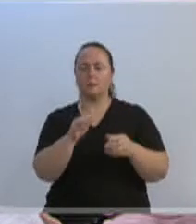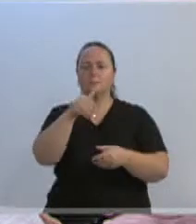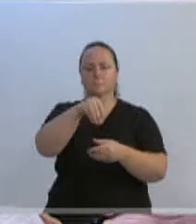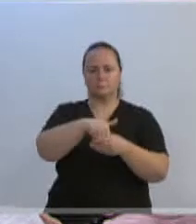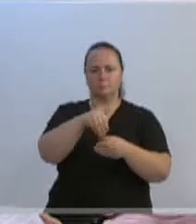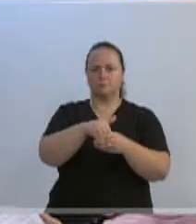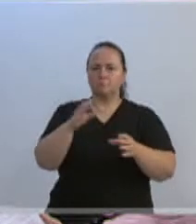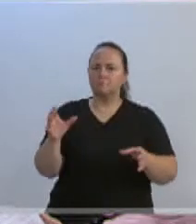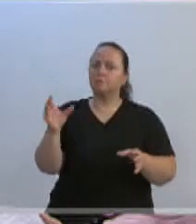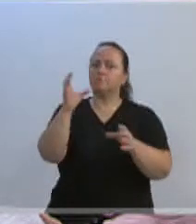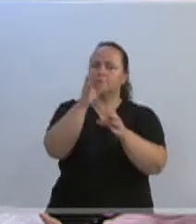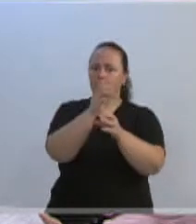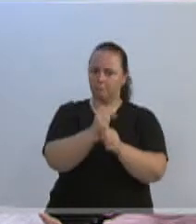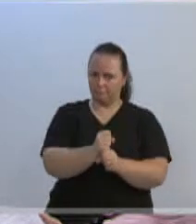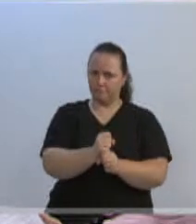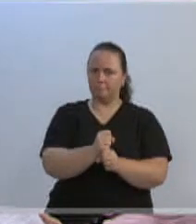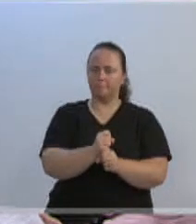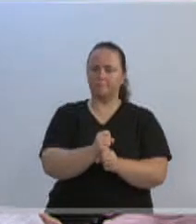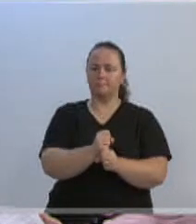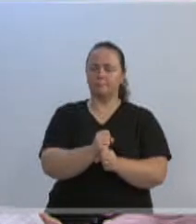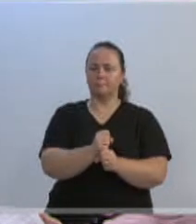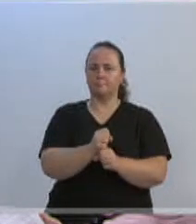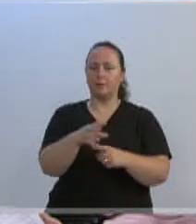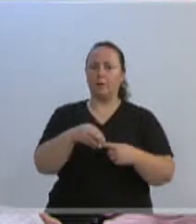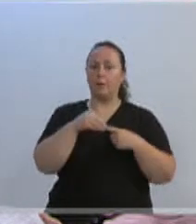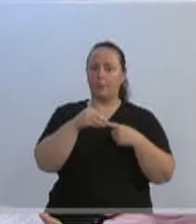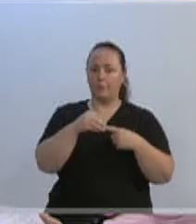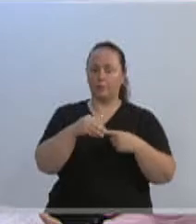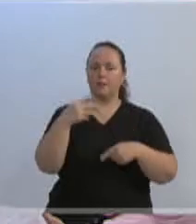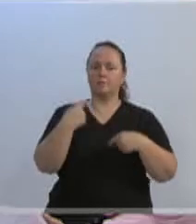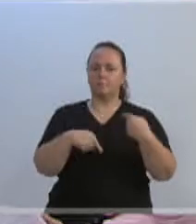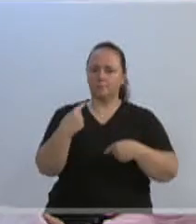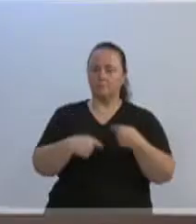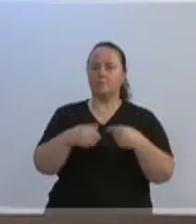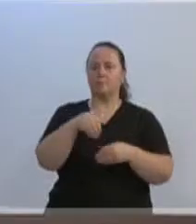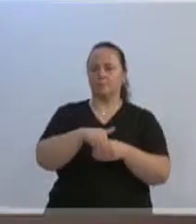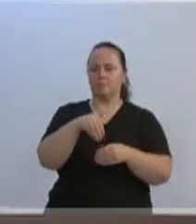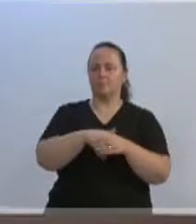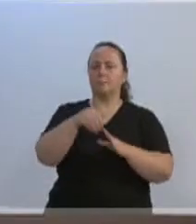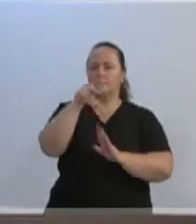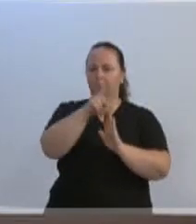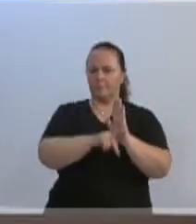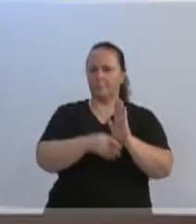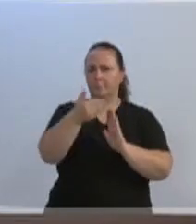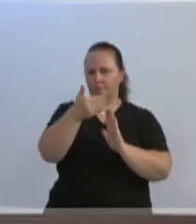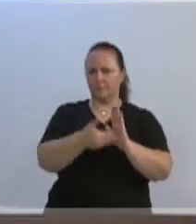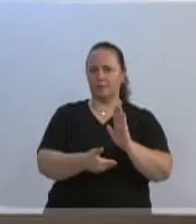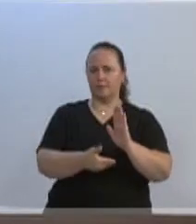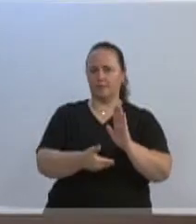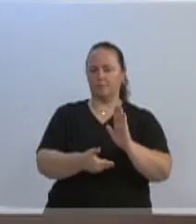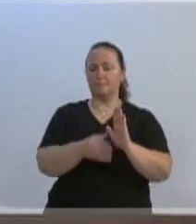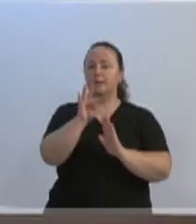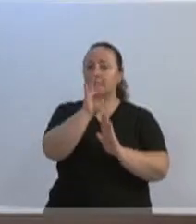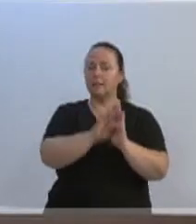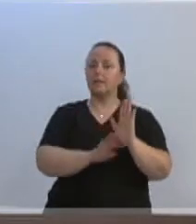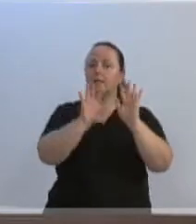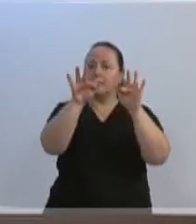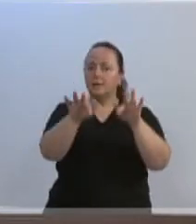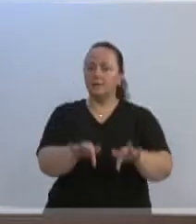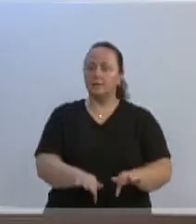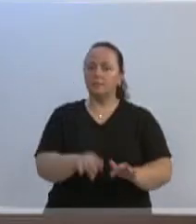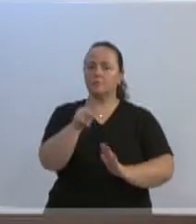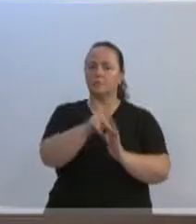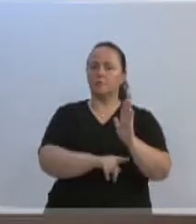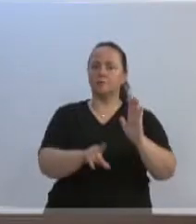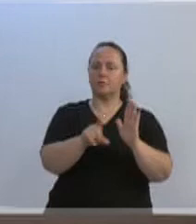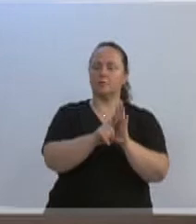votação englobada em única discussão e votação o projeto ou melhor a redação final do projeto de lei